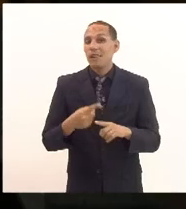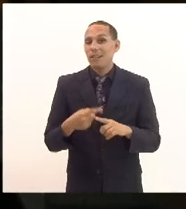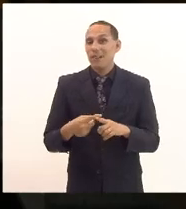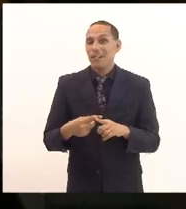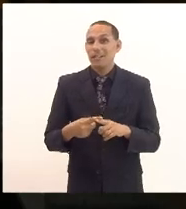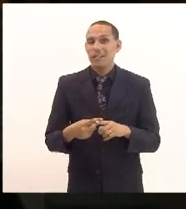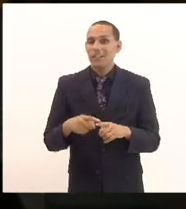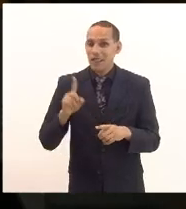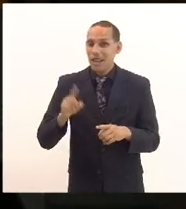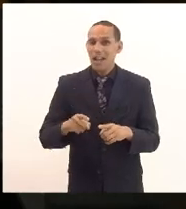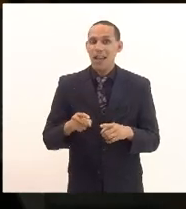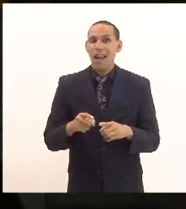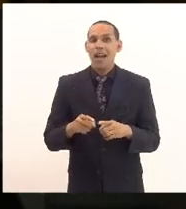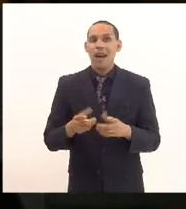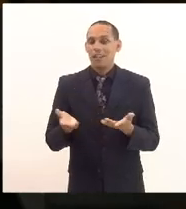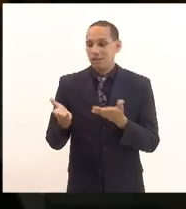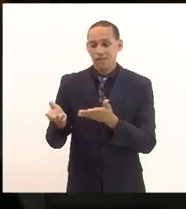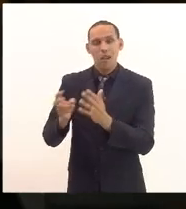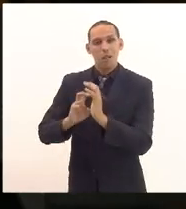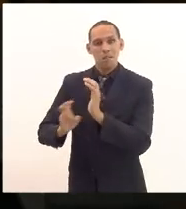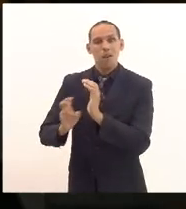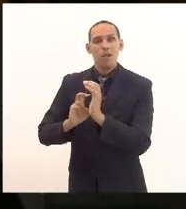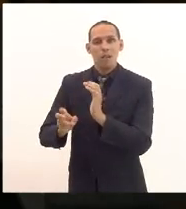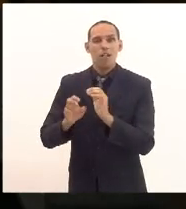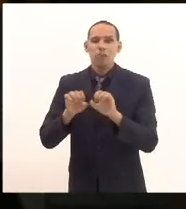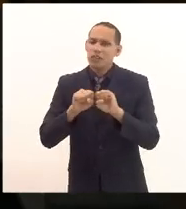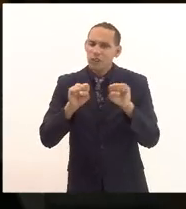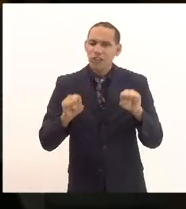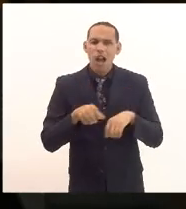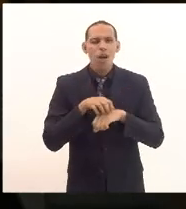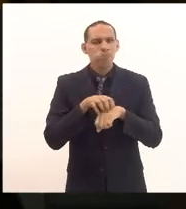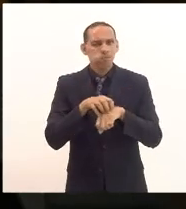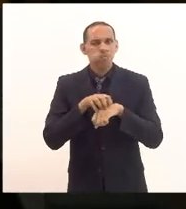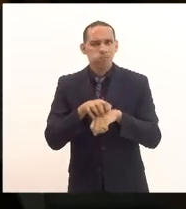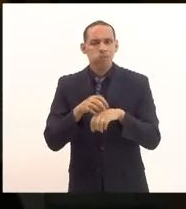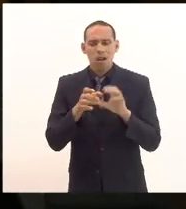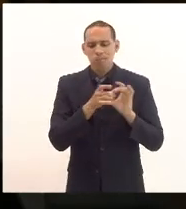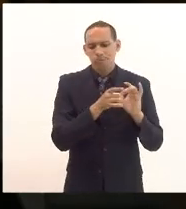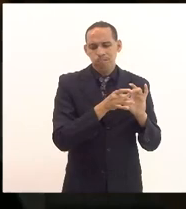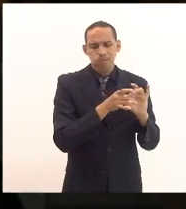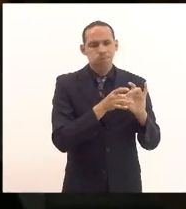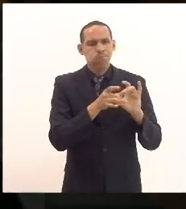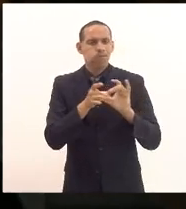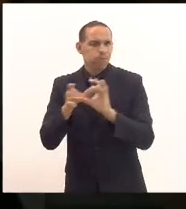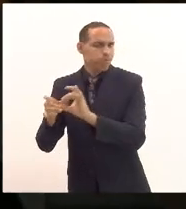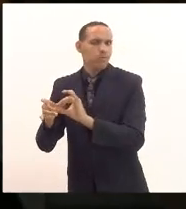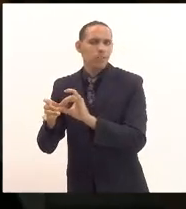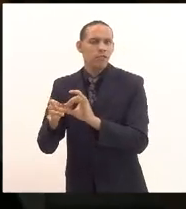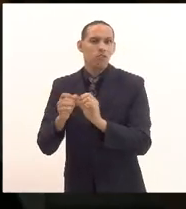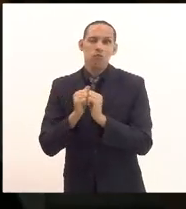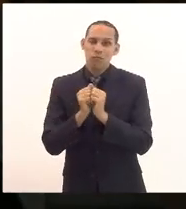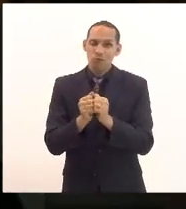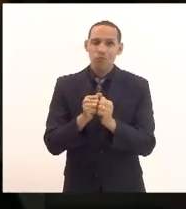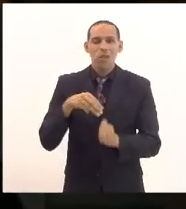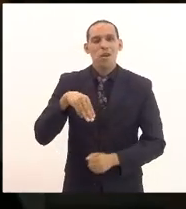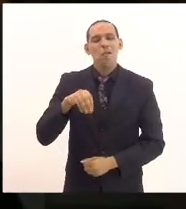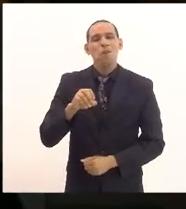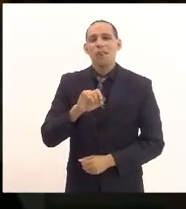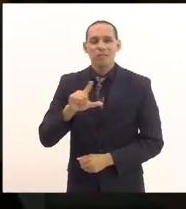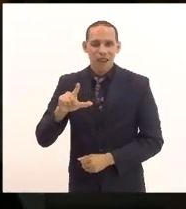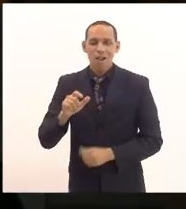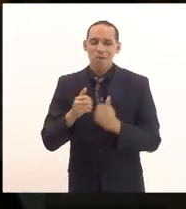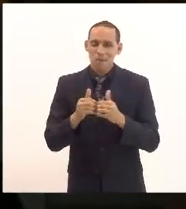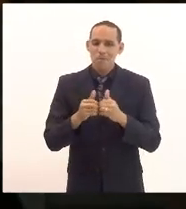o sistema de transporte metrô, um sistema integrador com o modal ônibus.